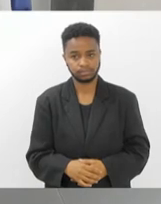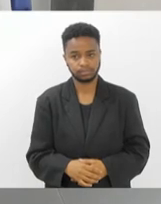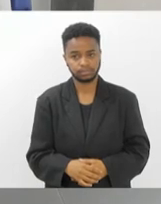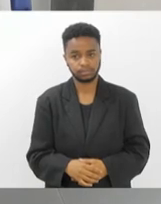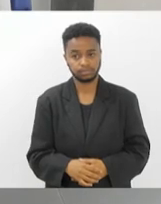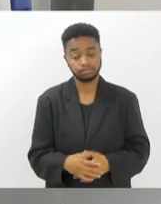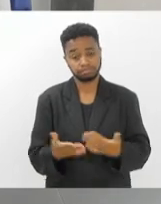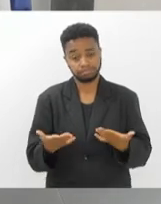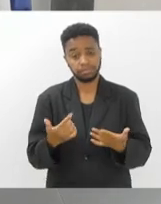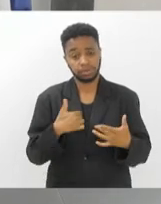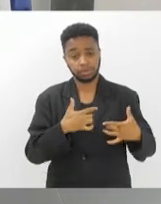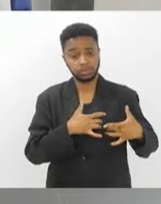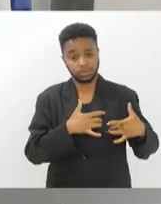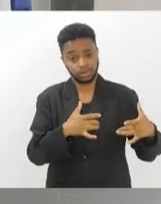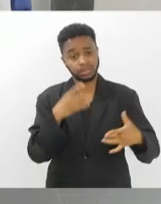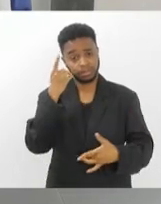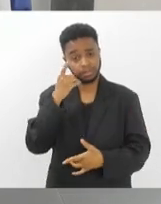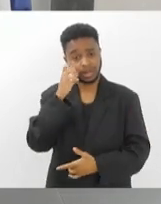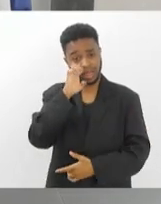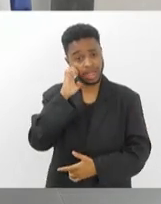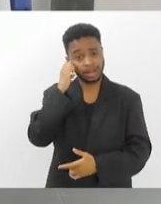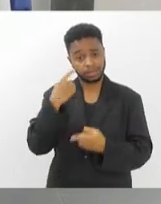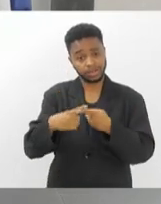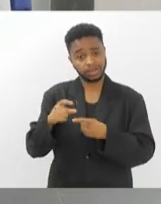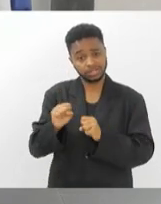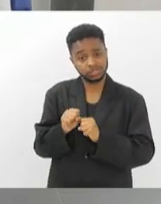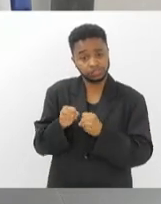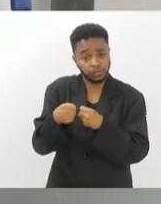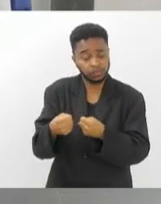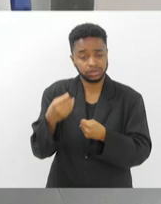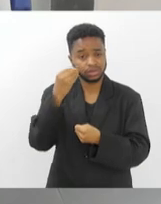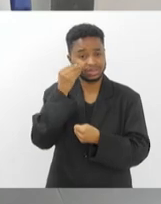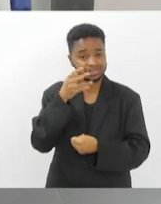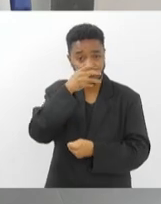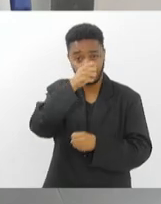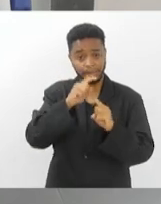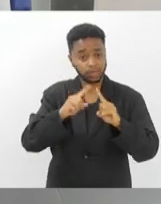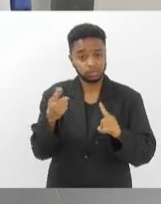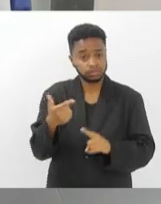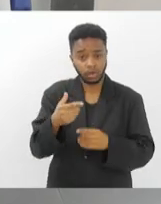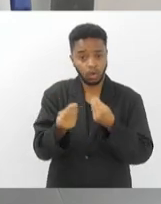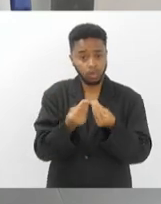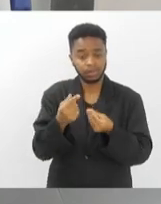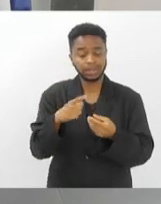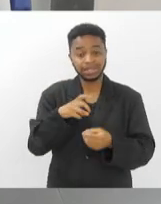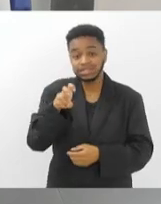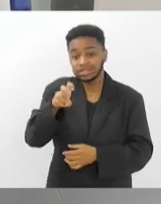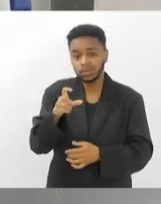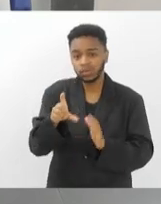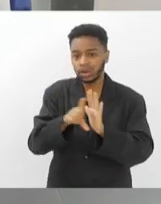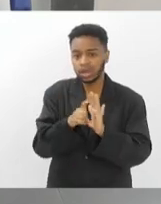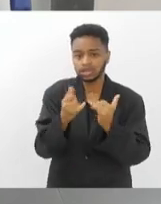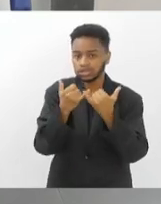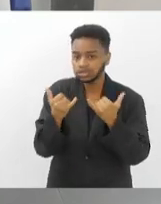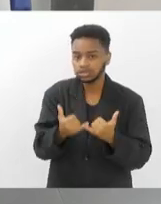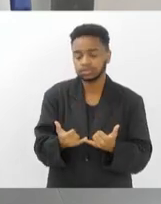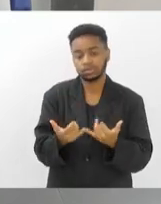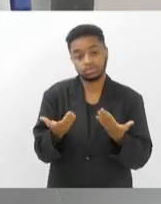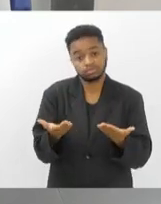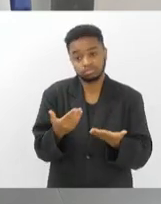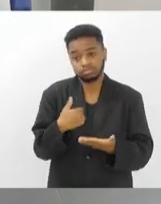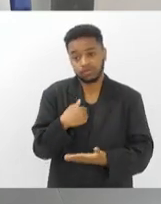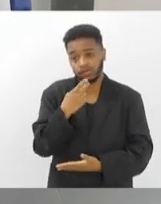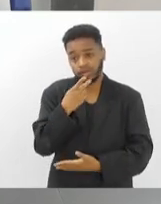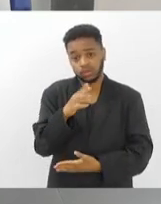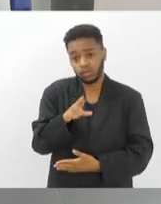Fico aqui solidário à deputada Élica pelo esforço que vai tentar ter, mas é insalvável. O projeto tem 5 leis similares. E aí faço menção aqui, não é nem a de Vossa Excelência,